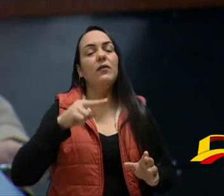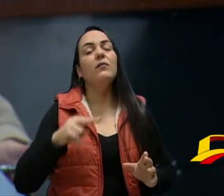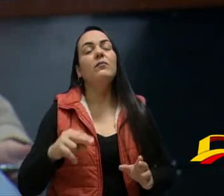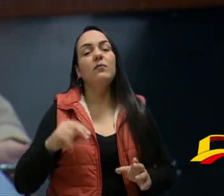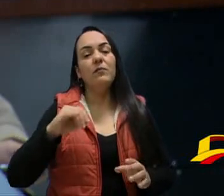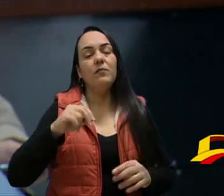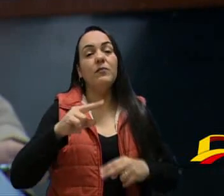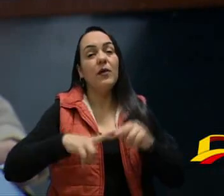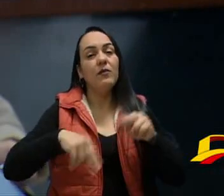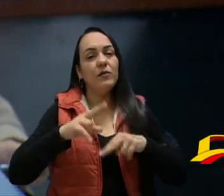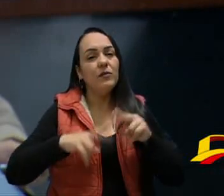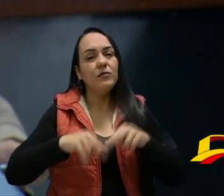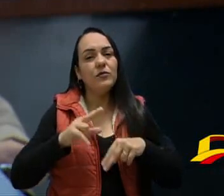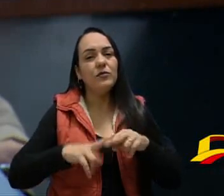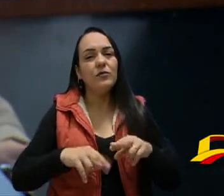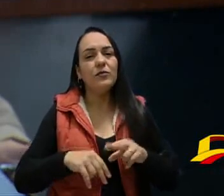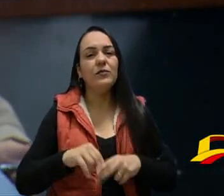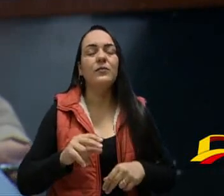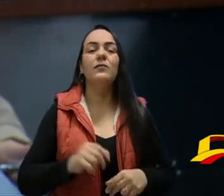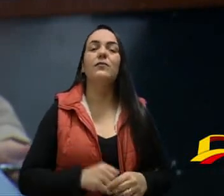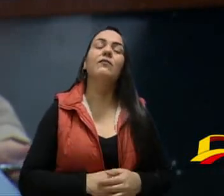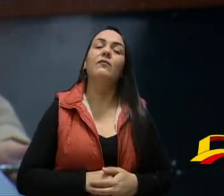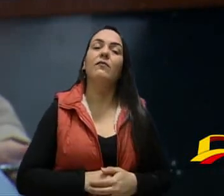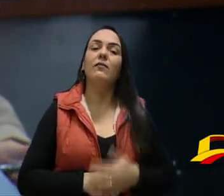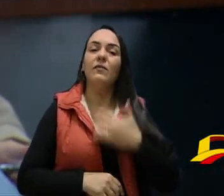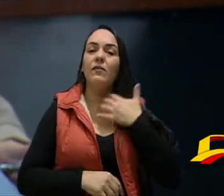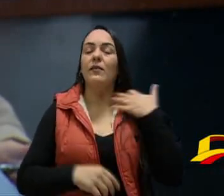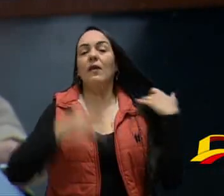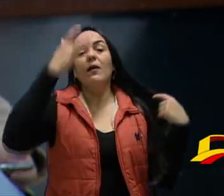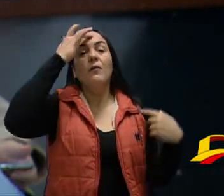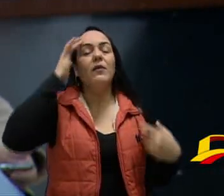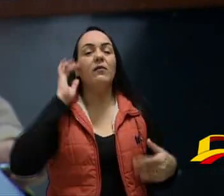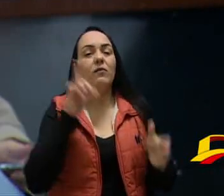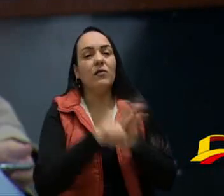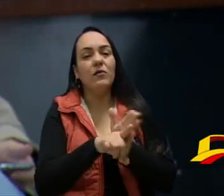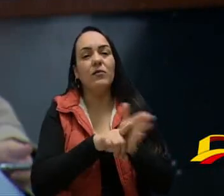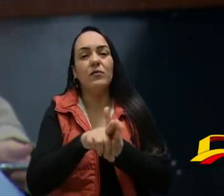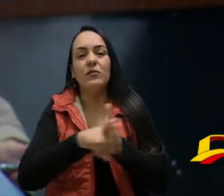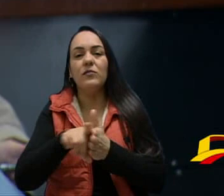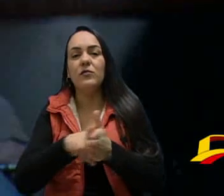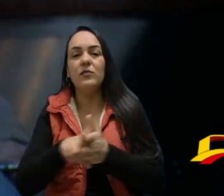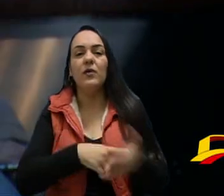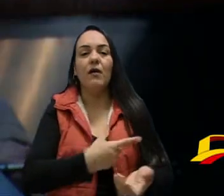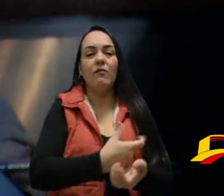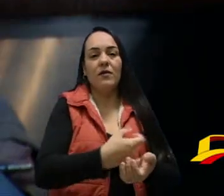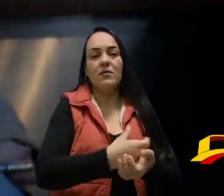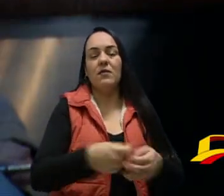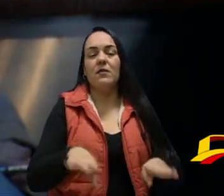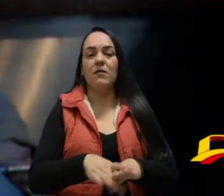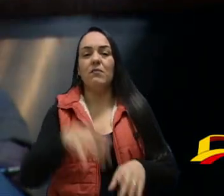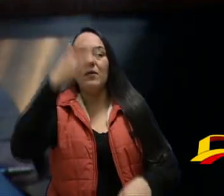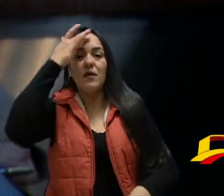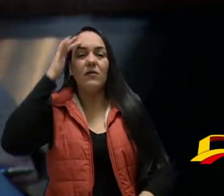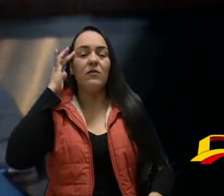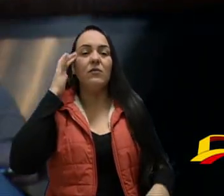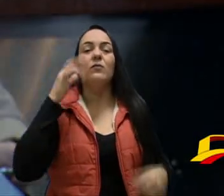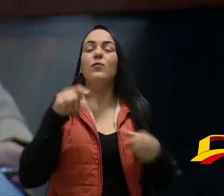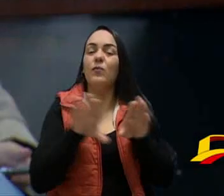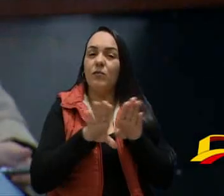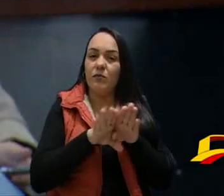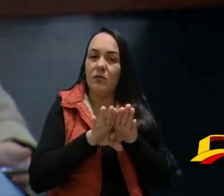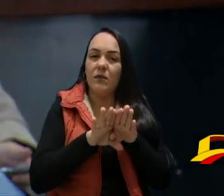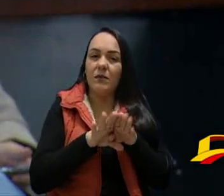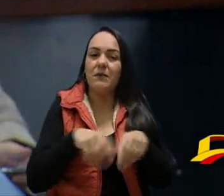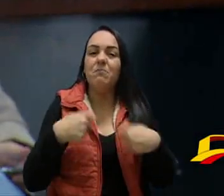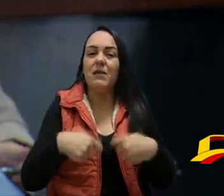são de entrevistadores que realizam também essa testagem todas até o momento que